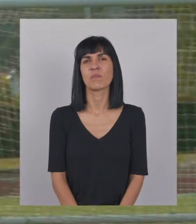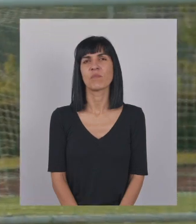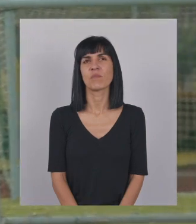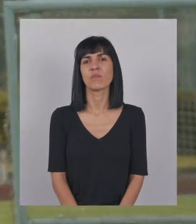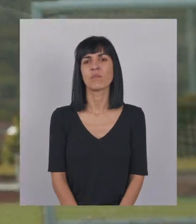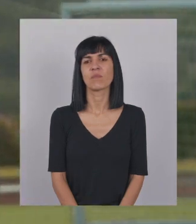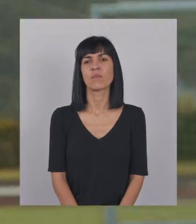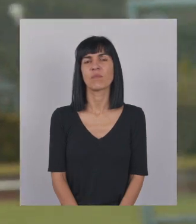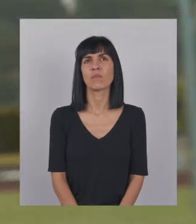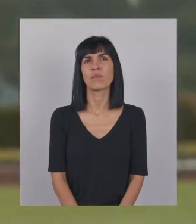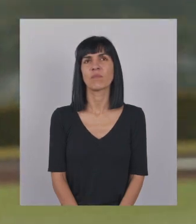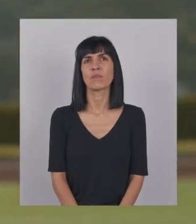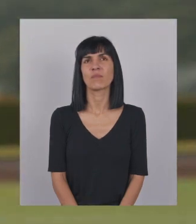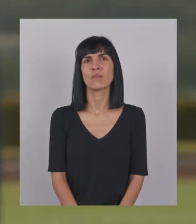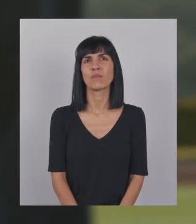E